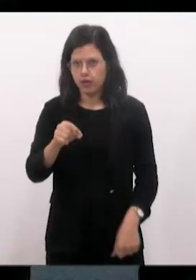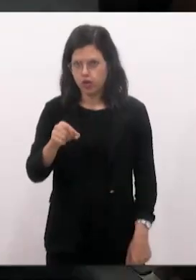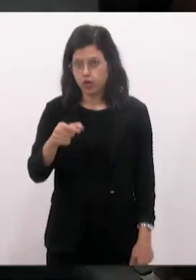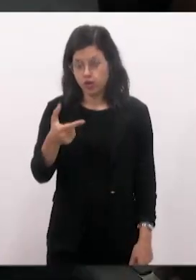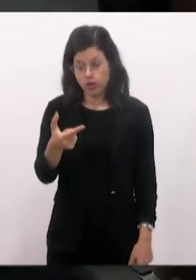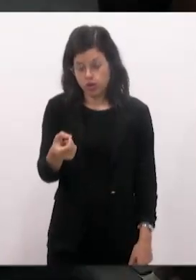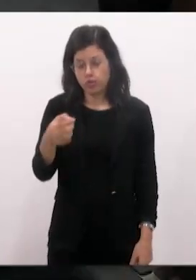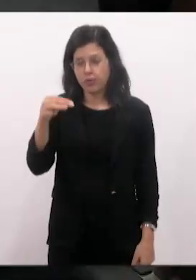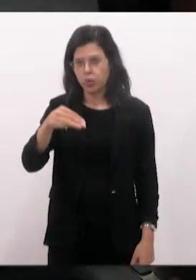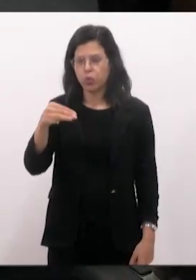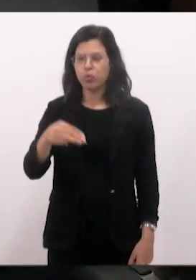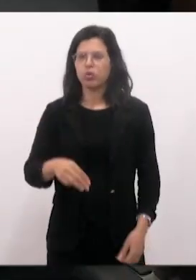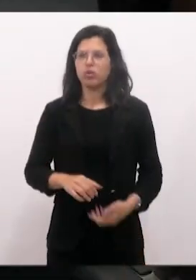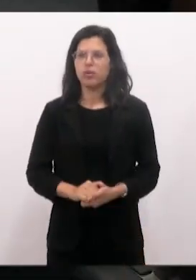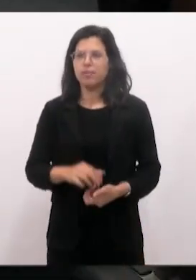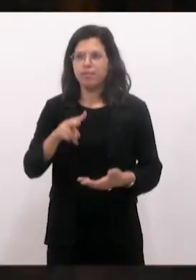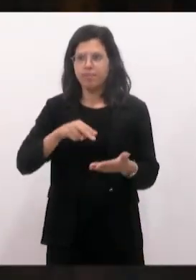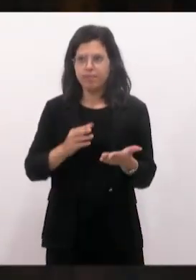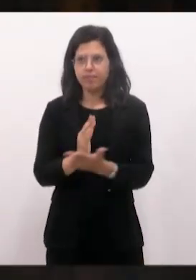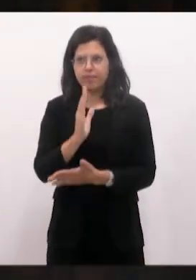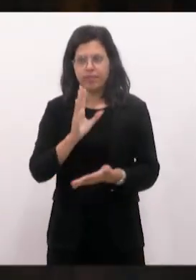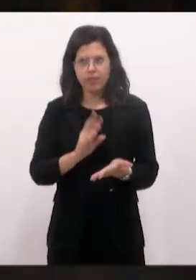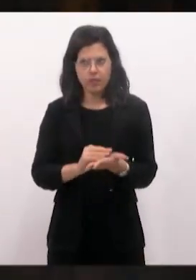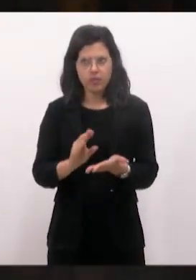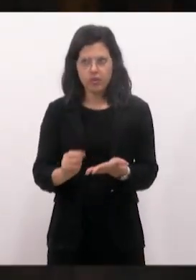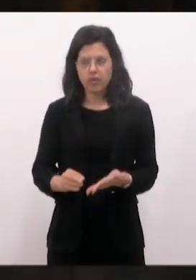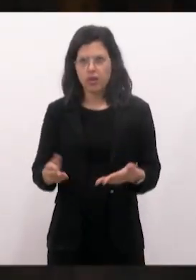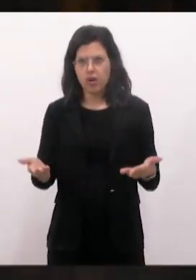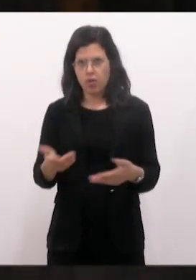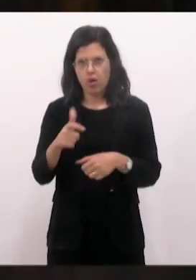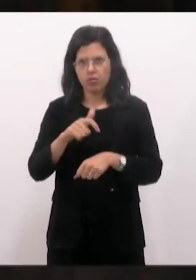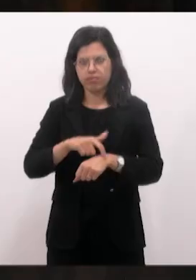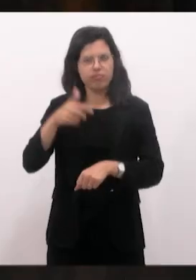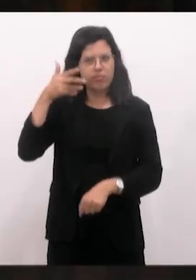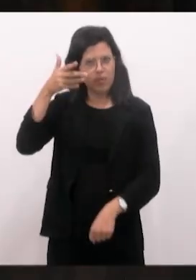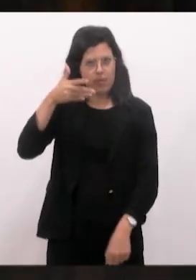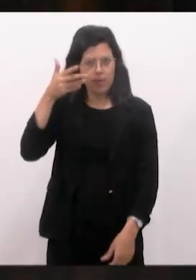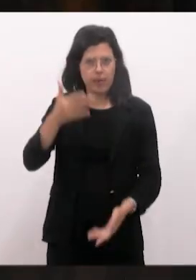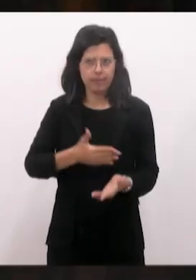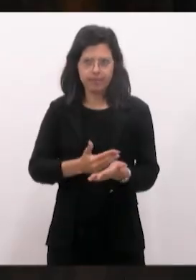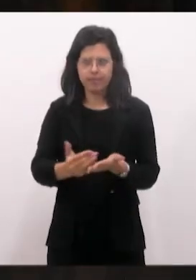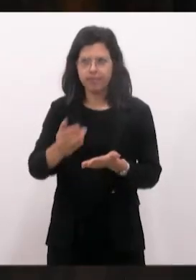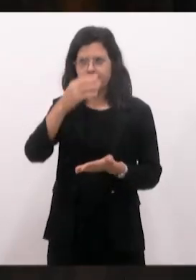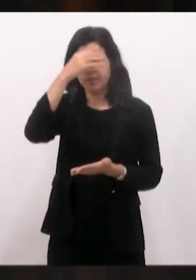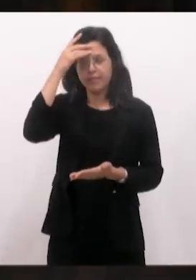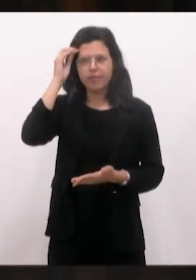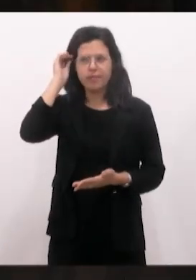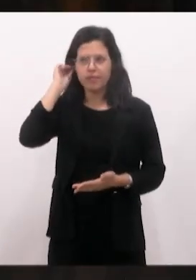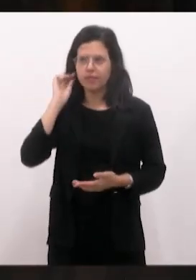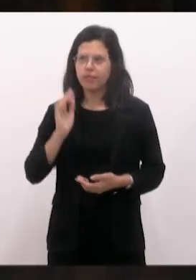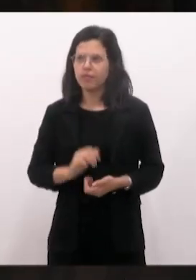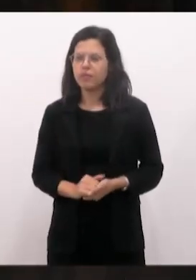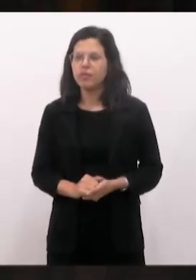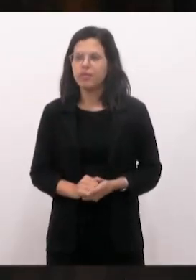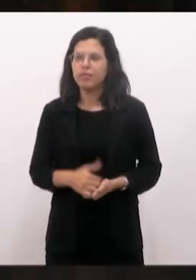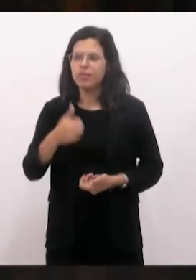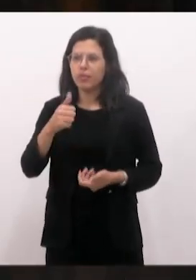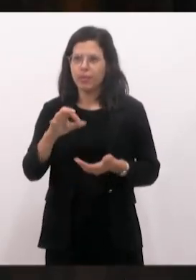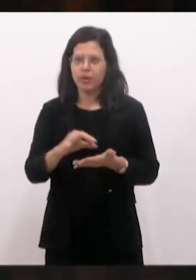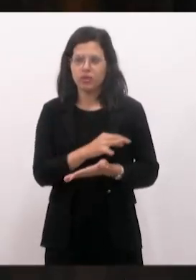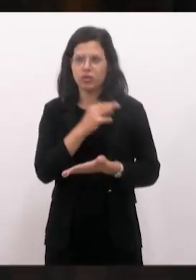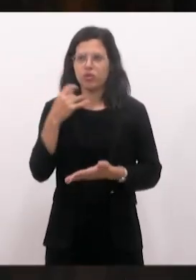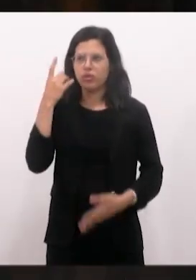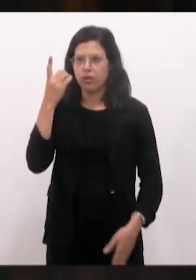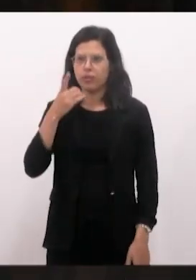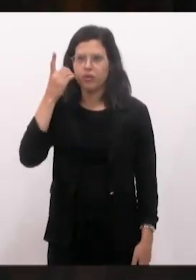11h20. Lida e aprovada a ata, passa-se ao expediente inicial. Primeiro orador inscrito é